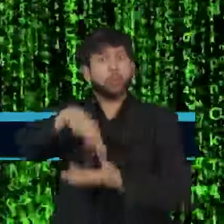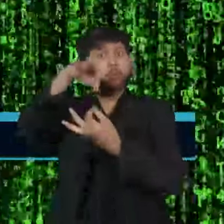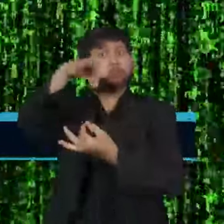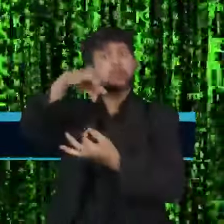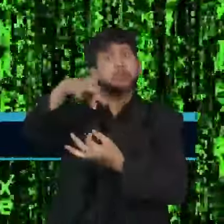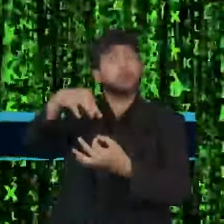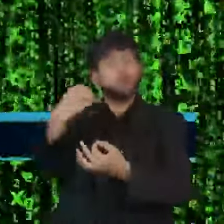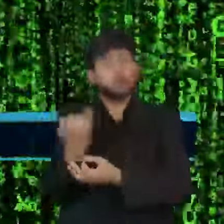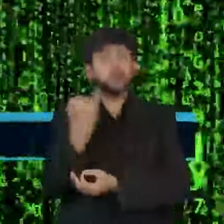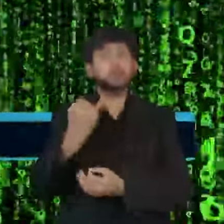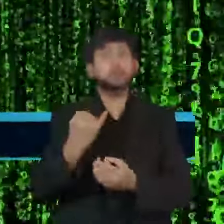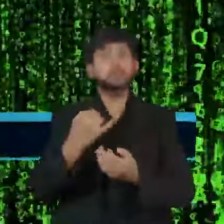legítimas e necessárias